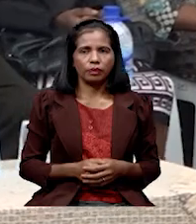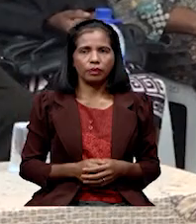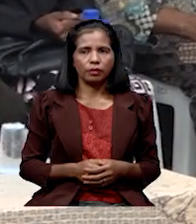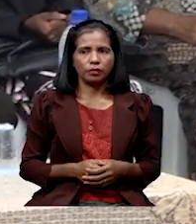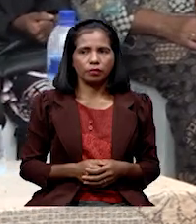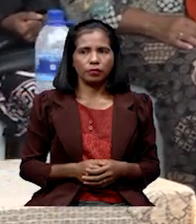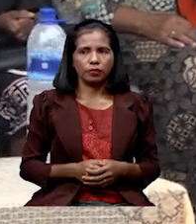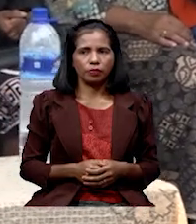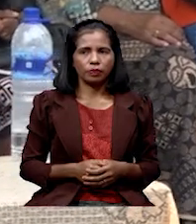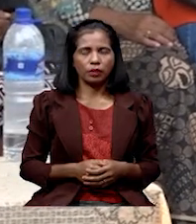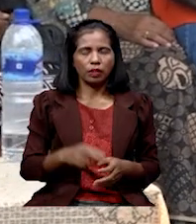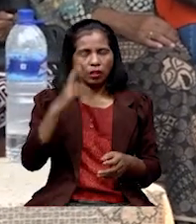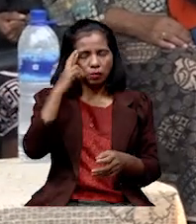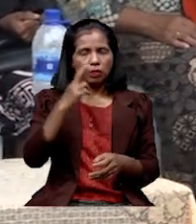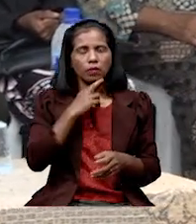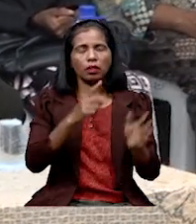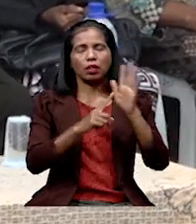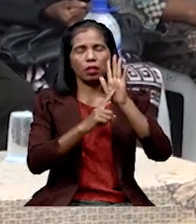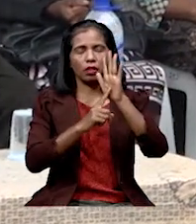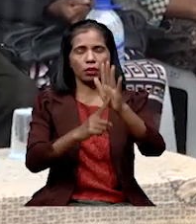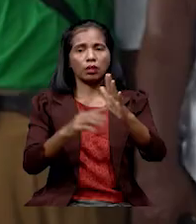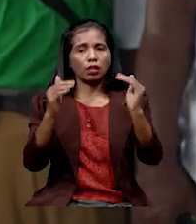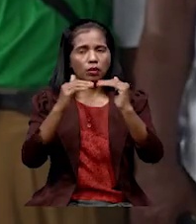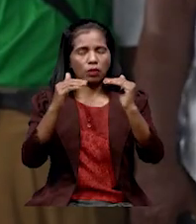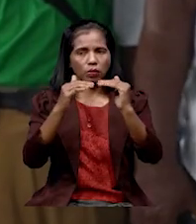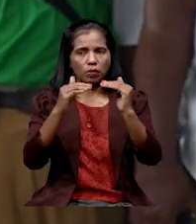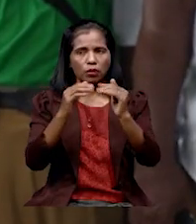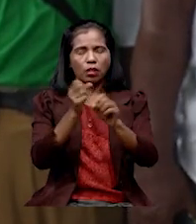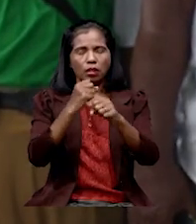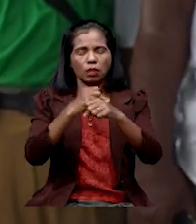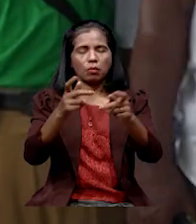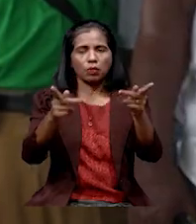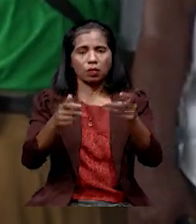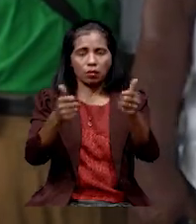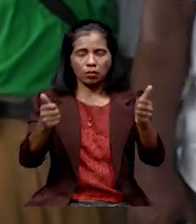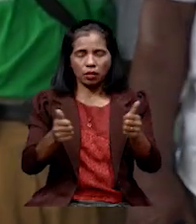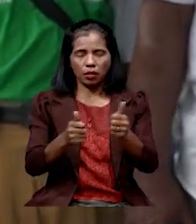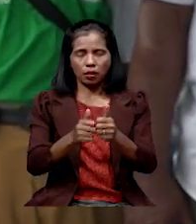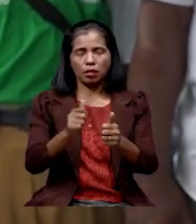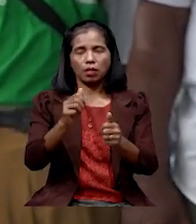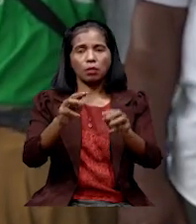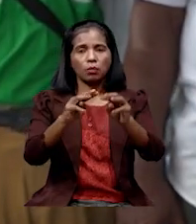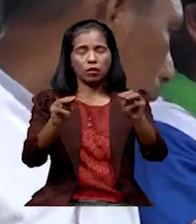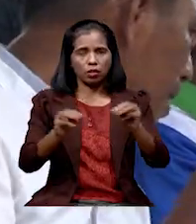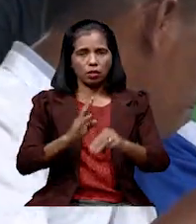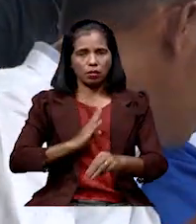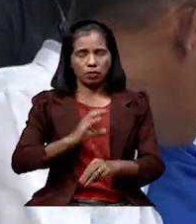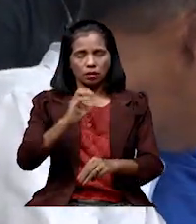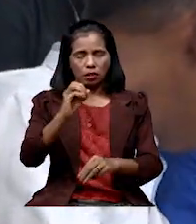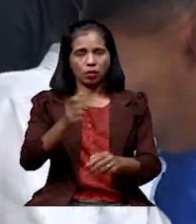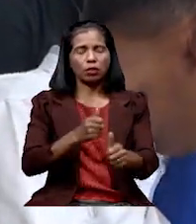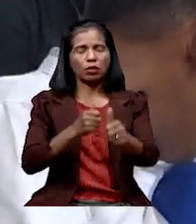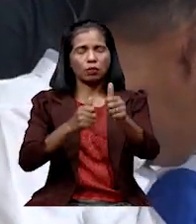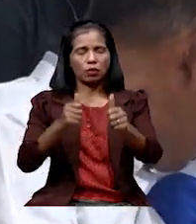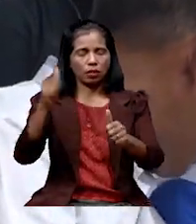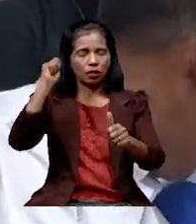Lia hirak ne zeram sorta to ia seremonia konsolidasaun ne be realize postu administrativu atabai munisipu Bobonaru. Tuir kandidatu presidente